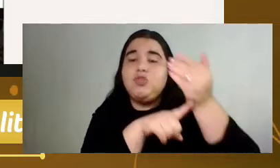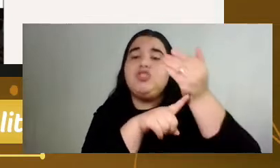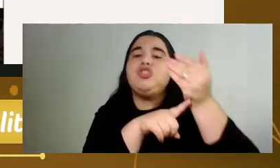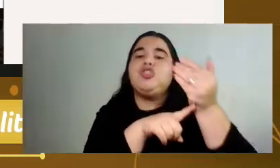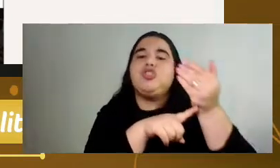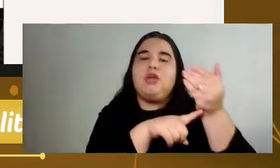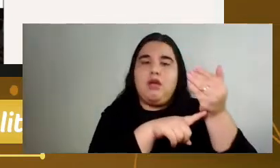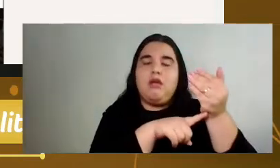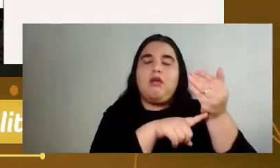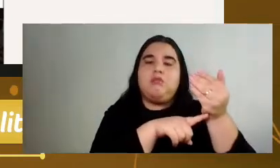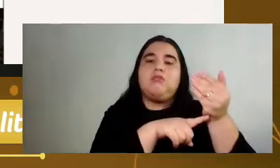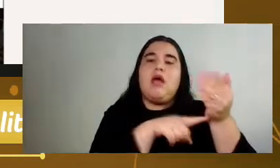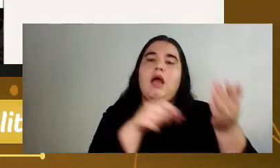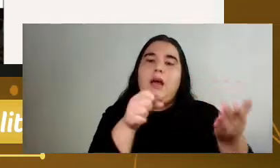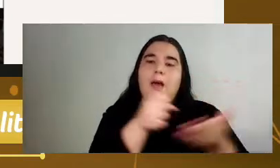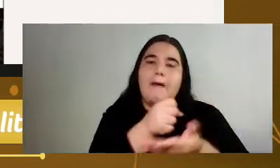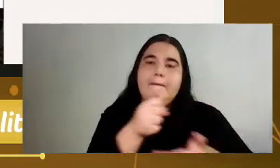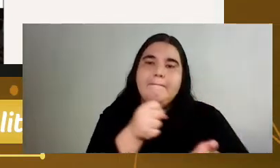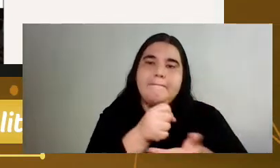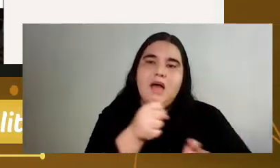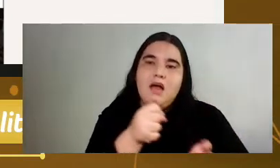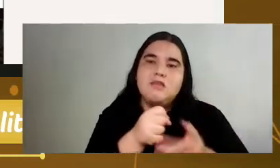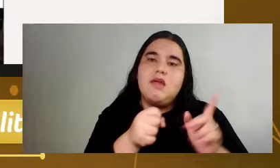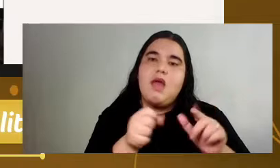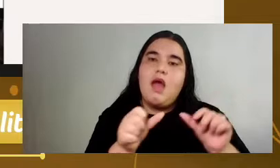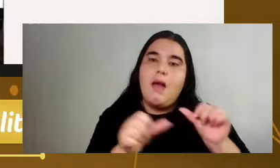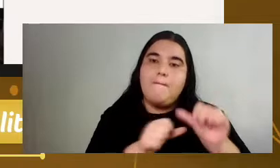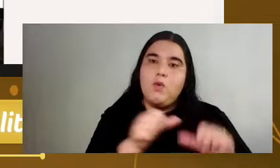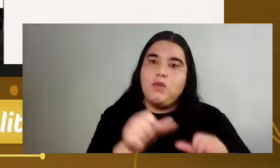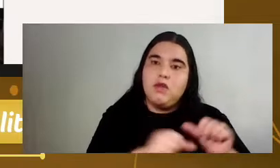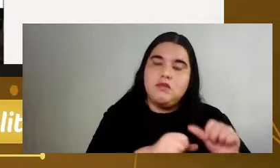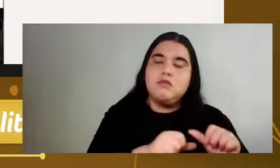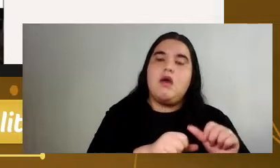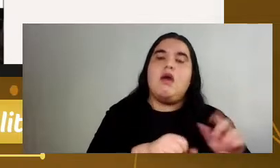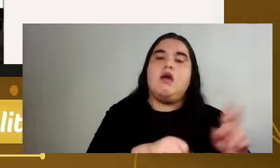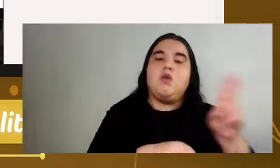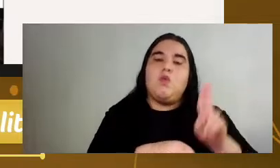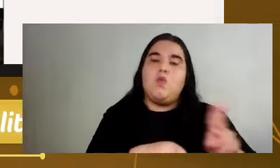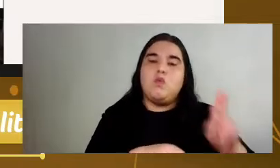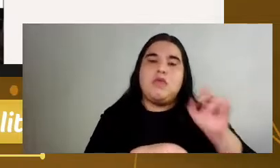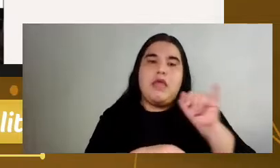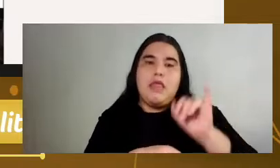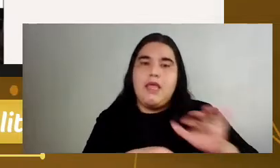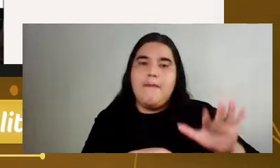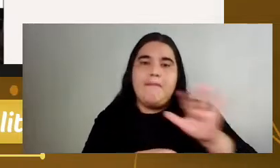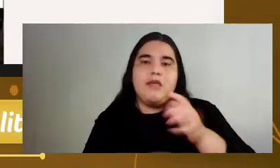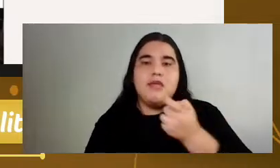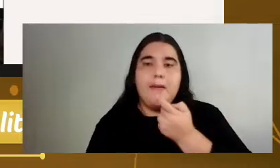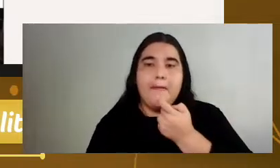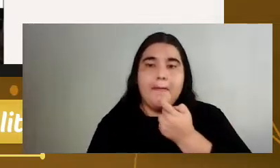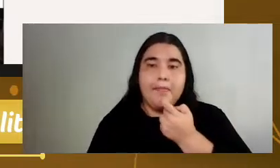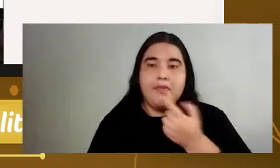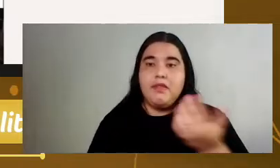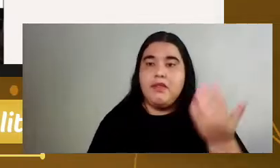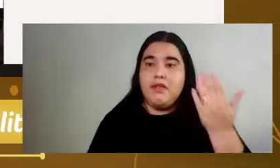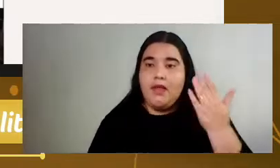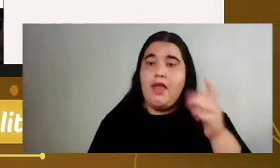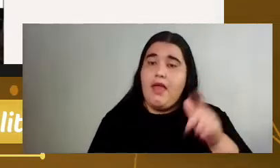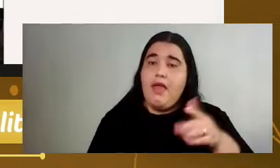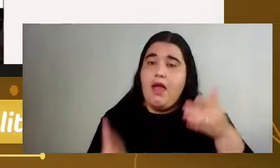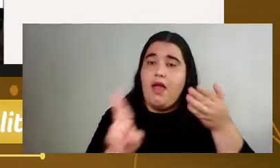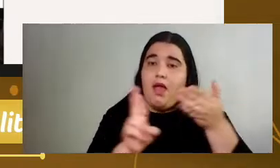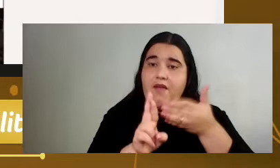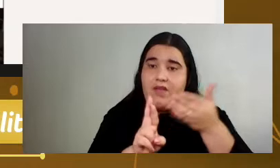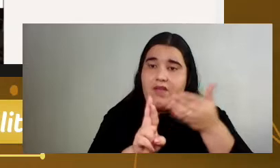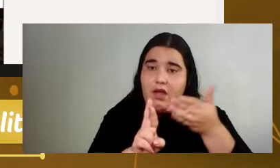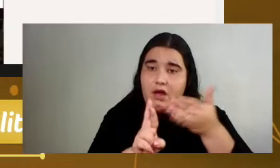disse, e a gente usa imagens mais recentes como referência e a